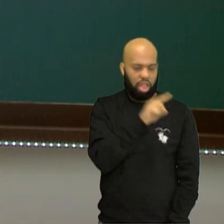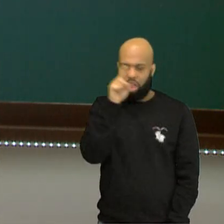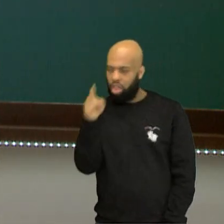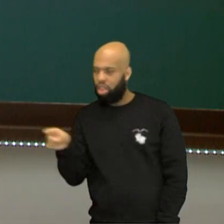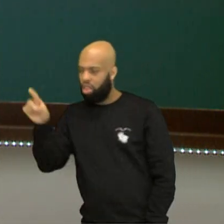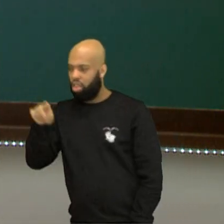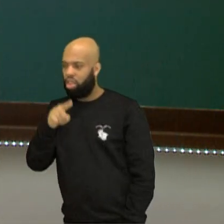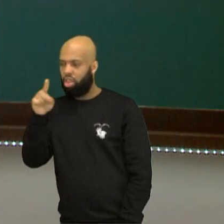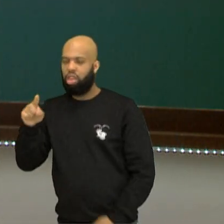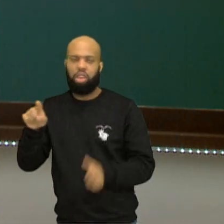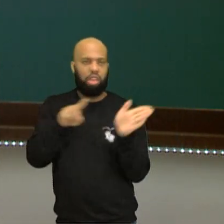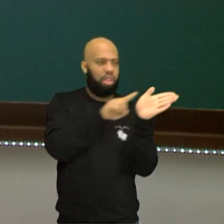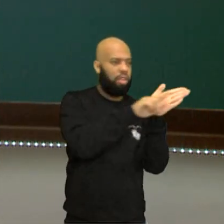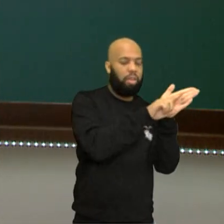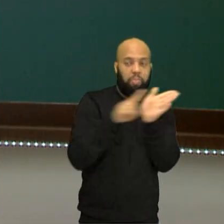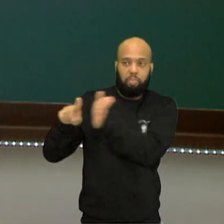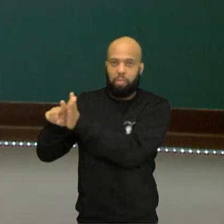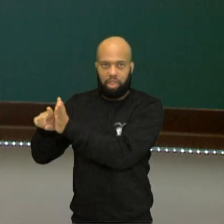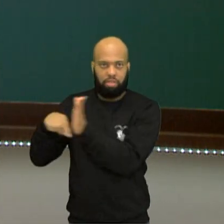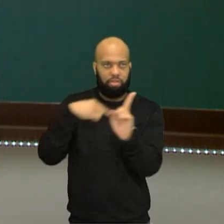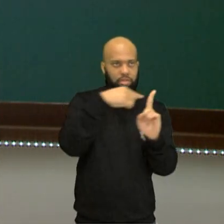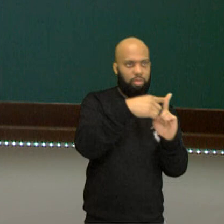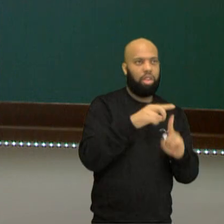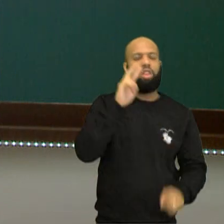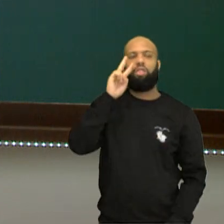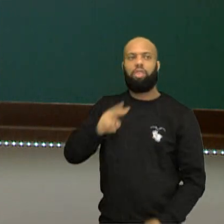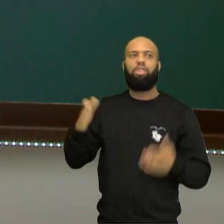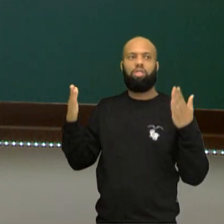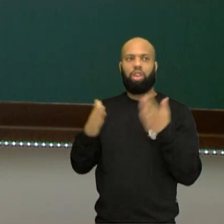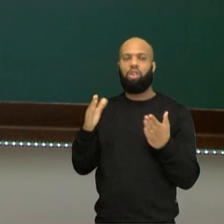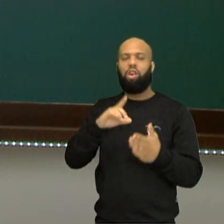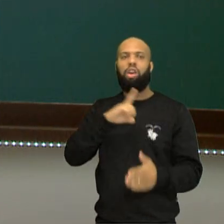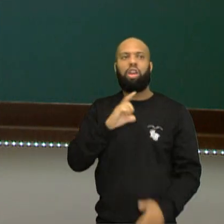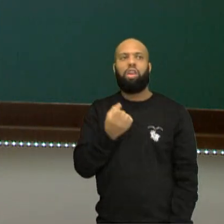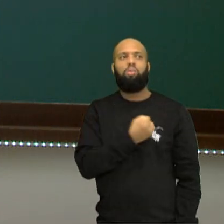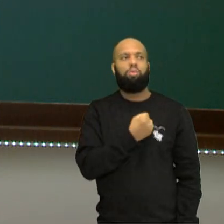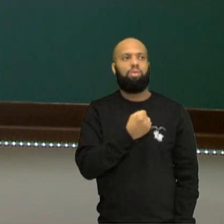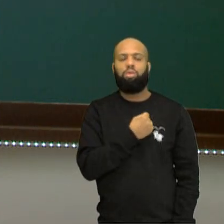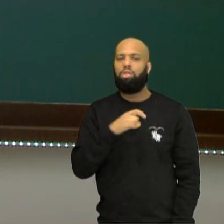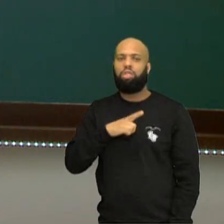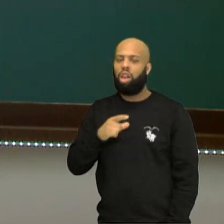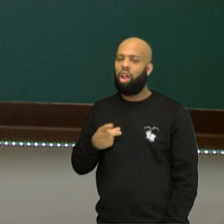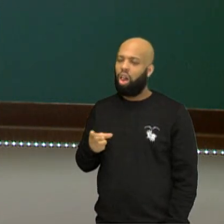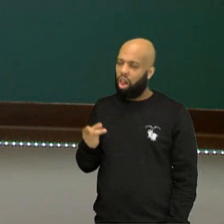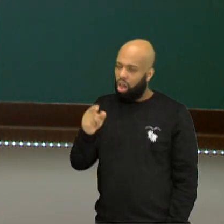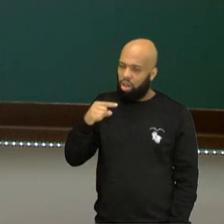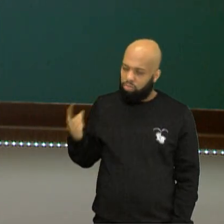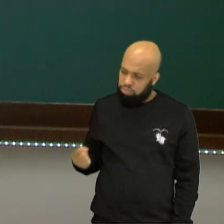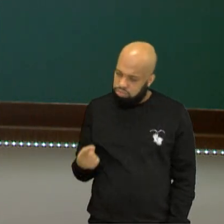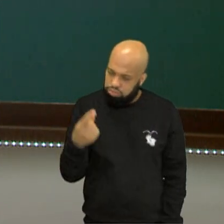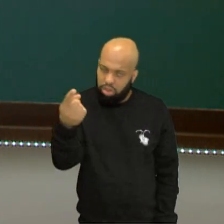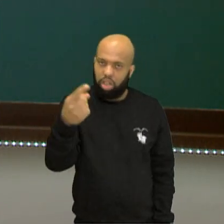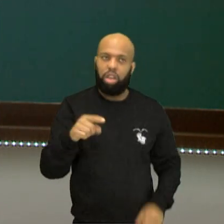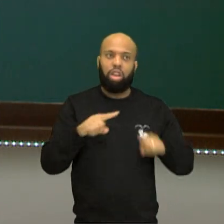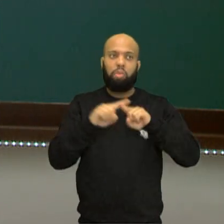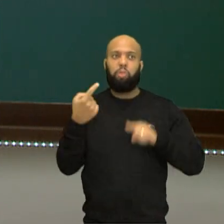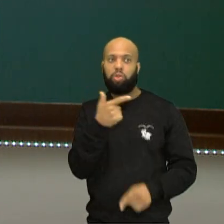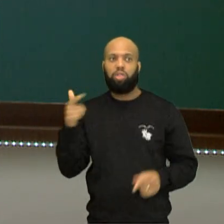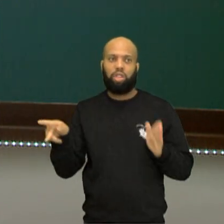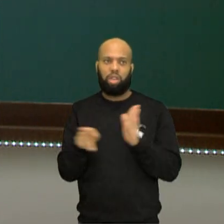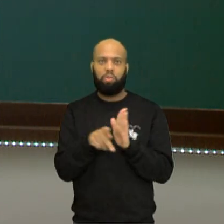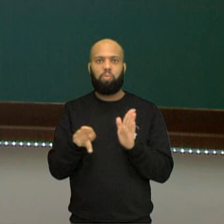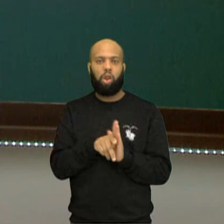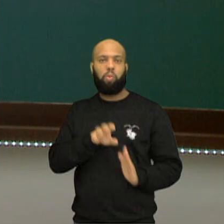até menos infinito. Vocês podem visualizar que temos valores aí infinitos, só não para esses